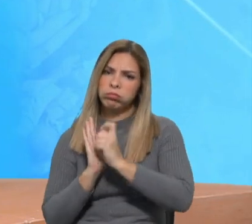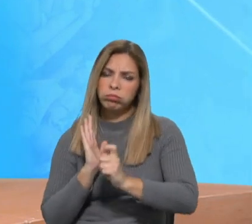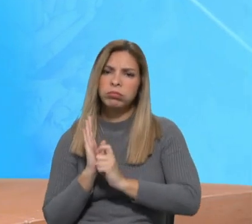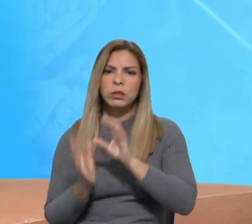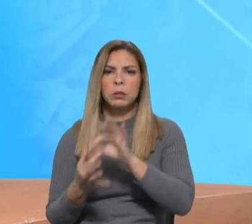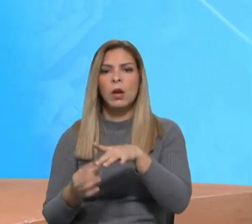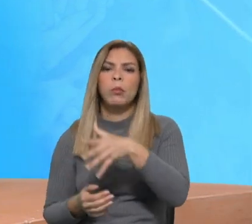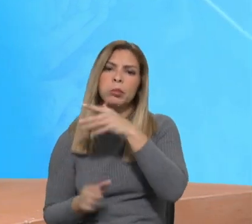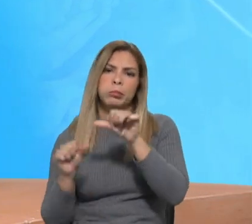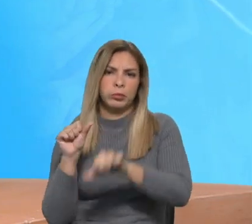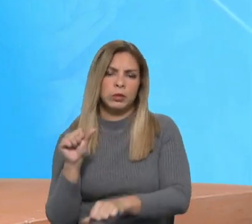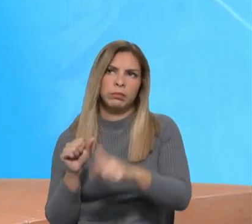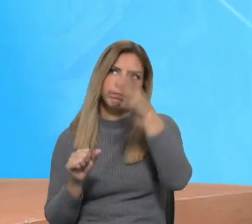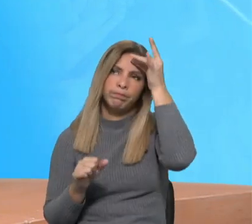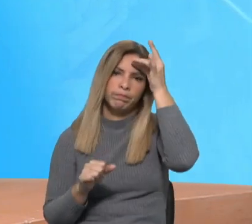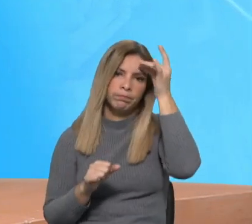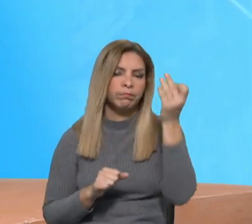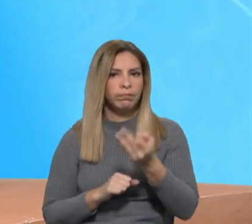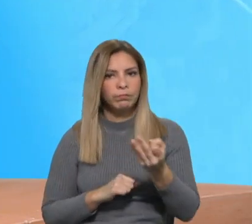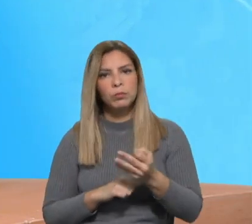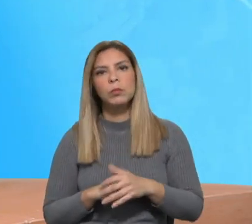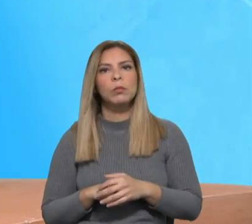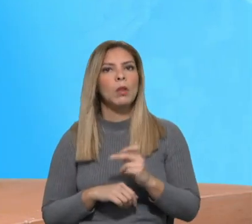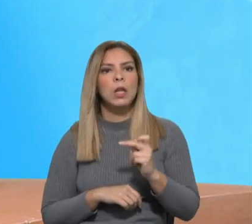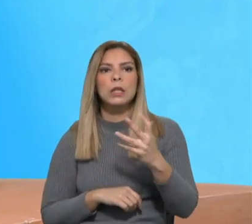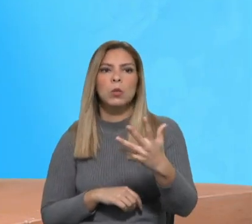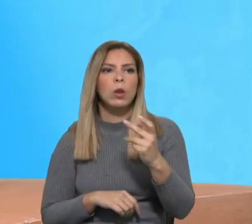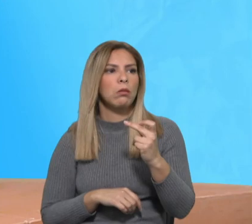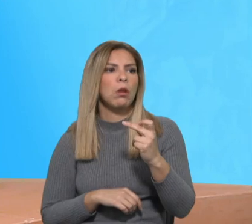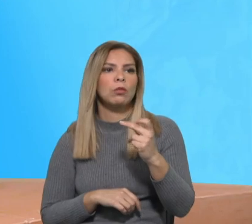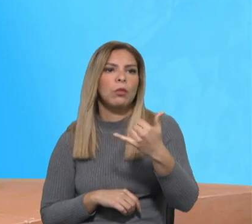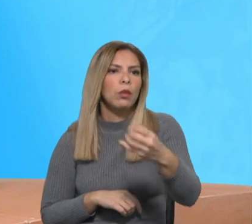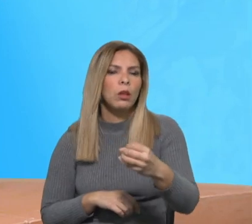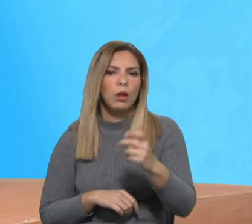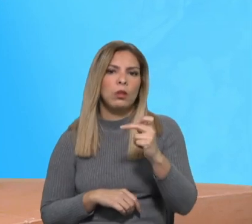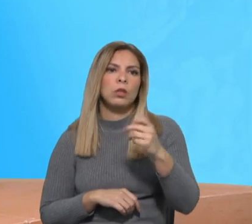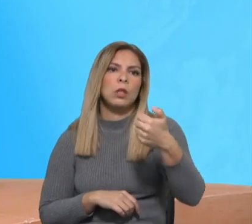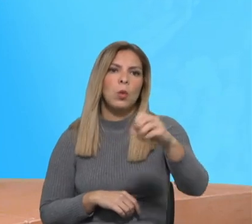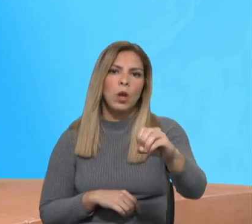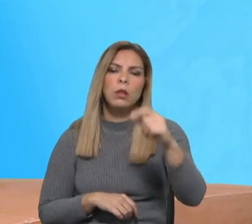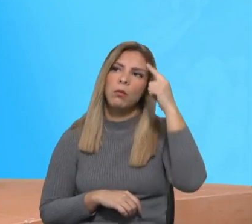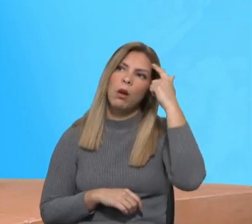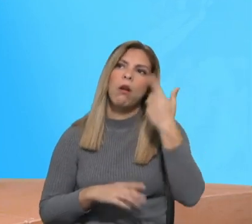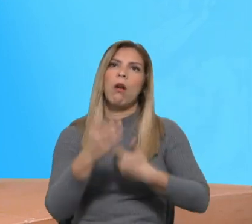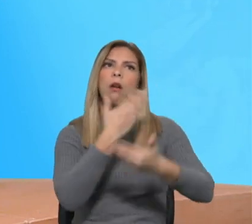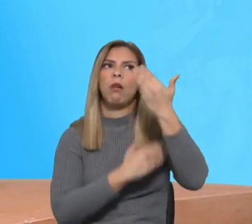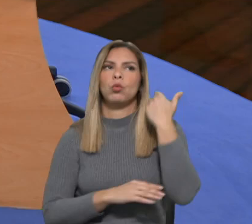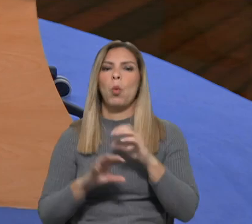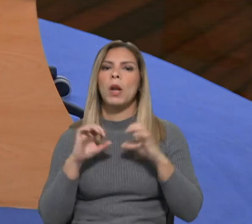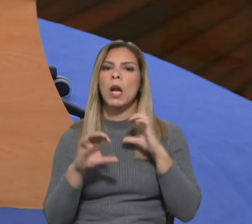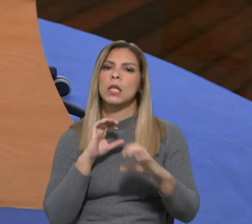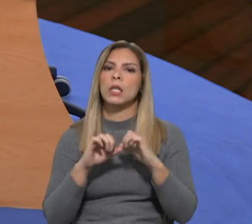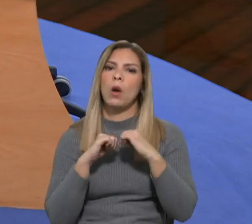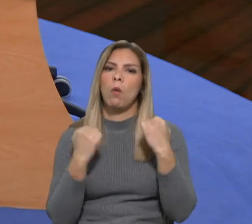discurso que vai ficar. E, portanto, daqui a 5, 10, 15, 50 anos, quando alguém for olhar para este jubileu da comunicação,